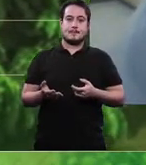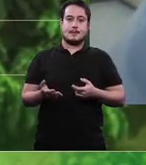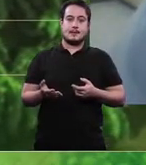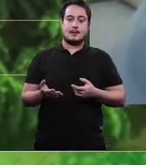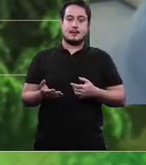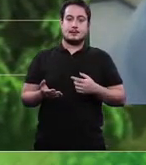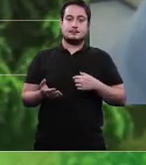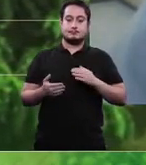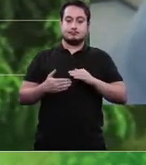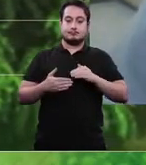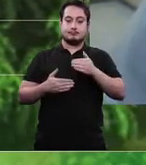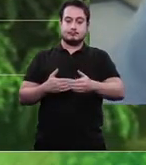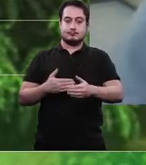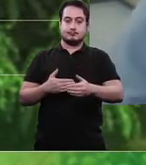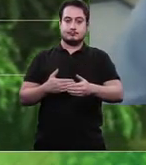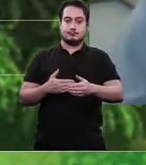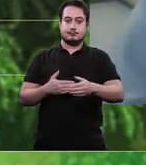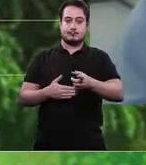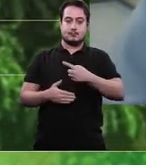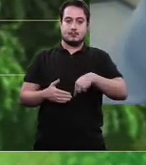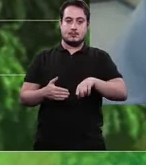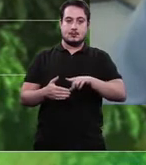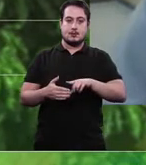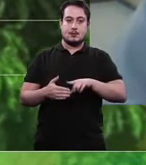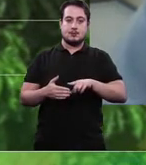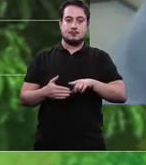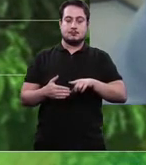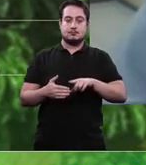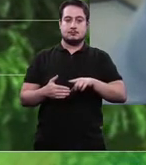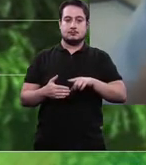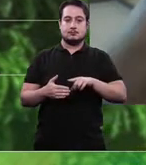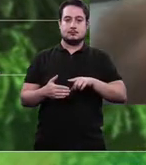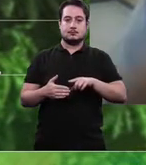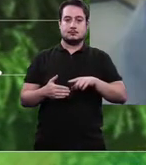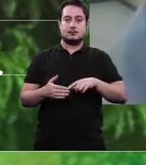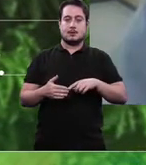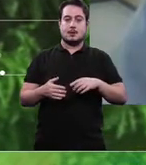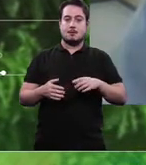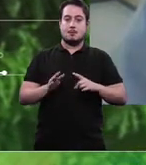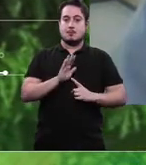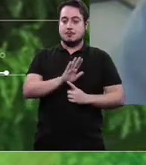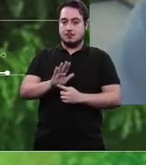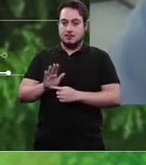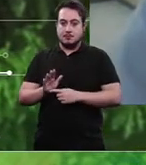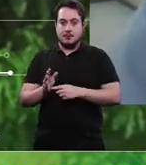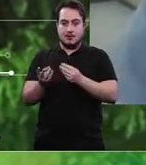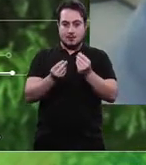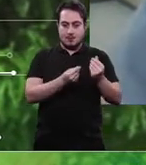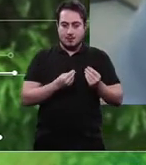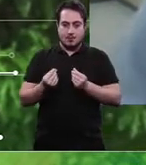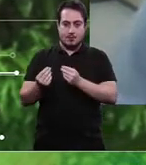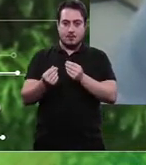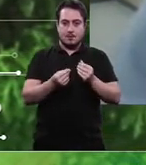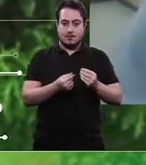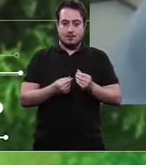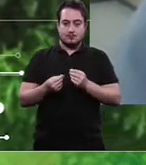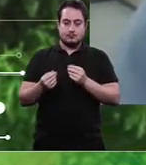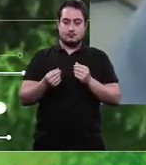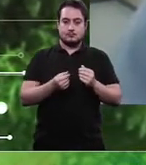com essa frente, porque hoje produzir com qualidade, produzir para gerar prosperidade, para gerar riqueza,